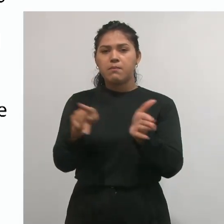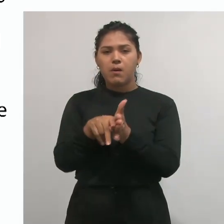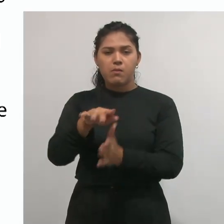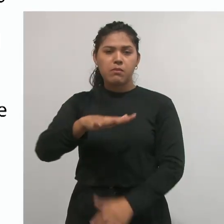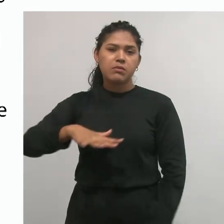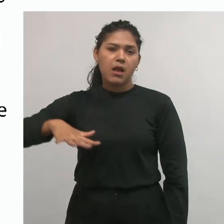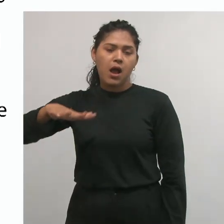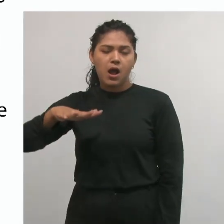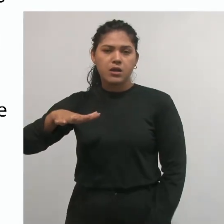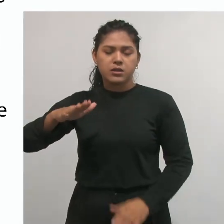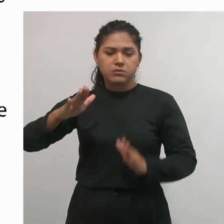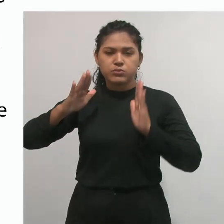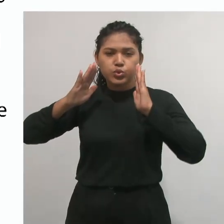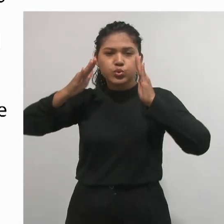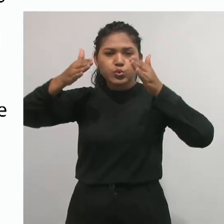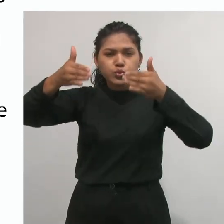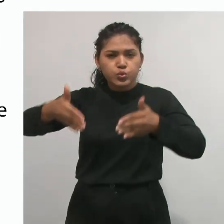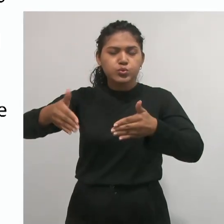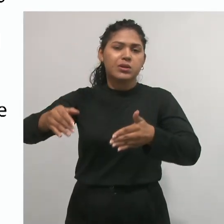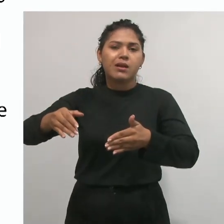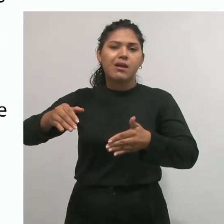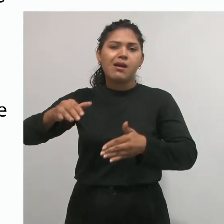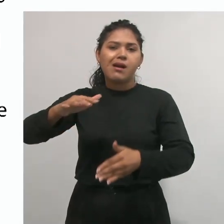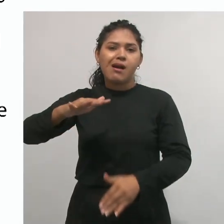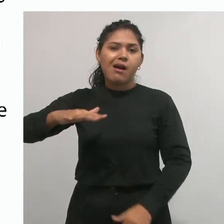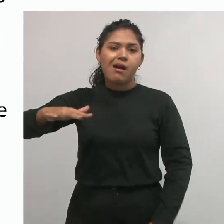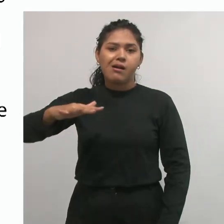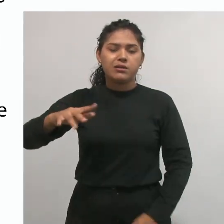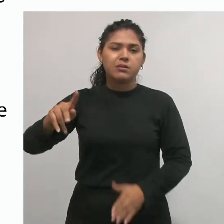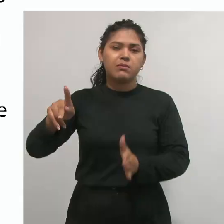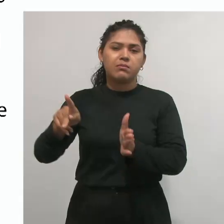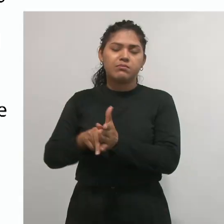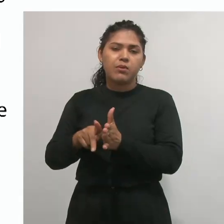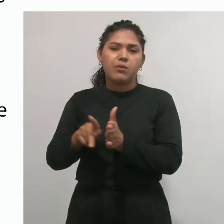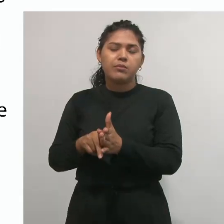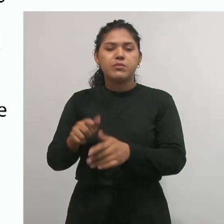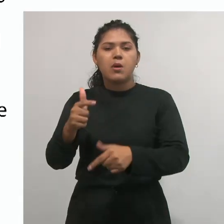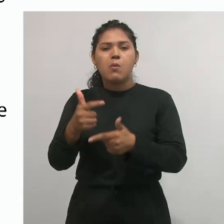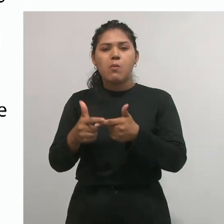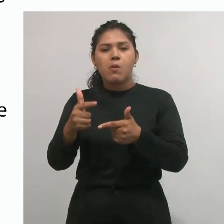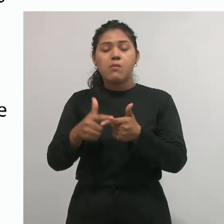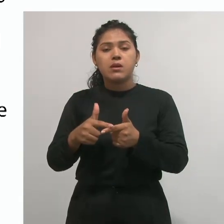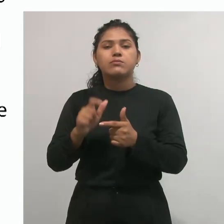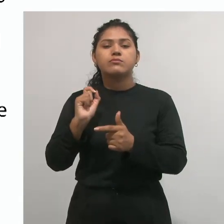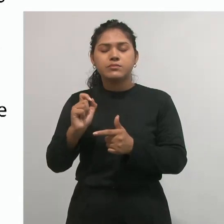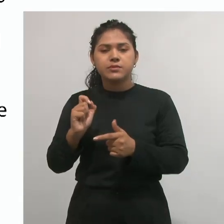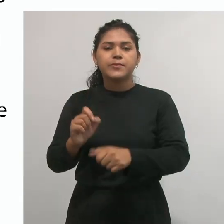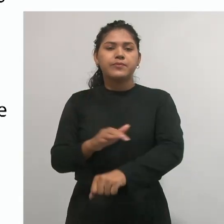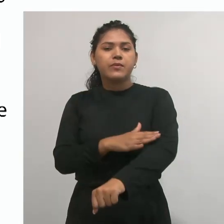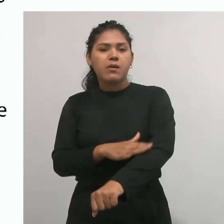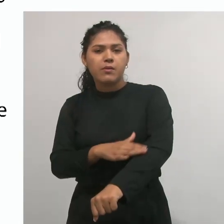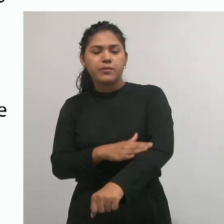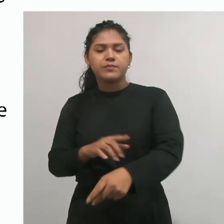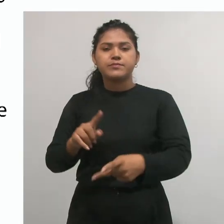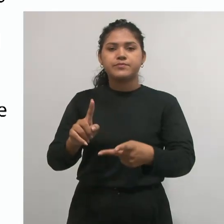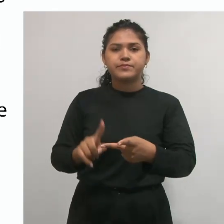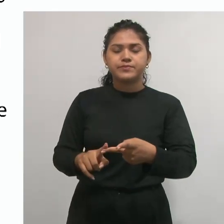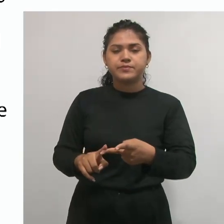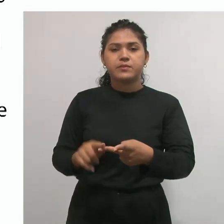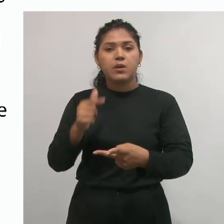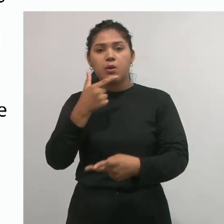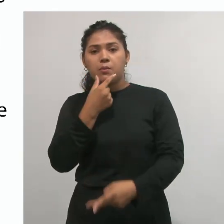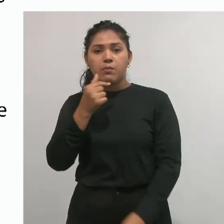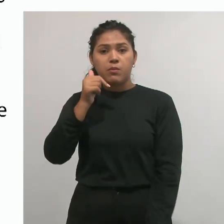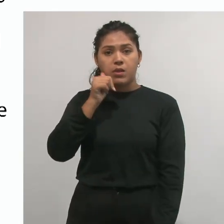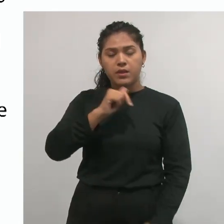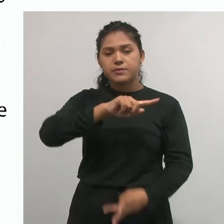sempre tiveram atreladas à história dos conflitos de classe, raça, sexo e